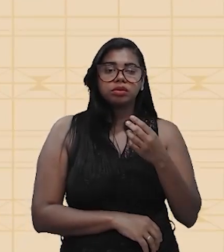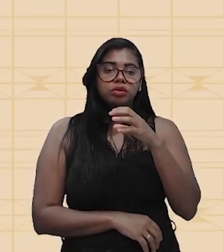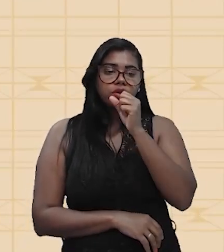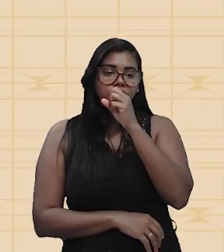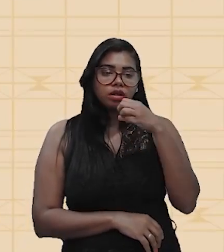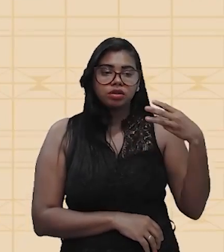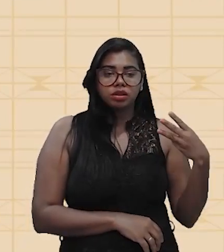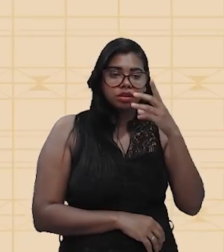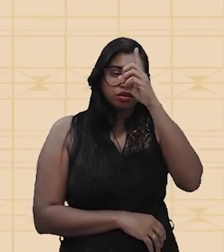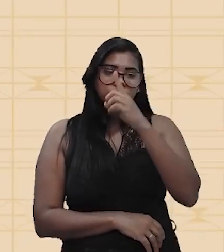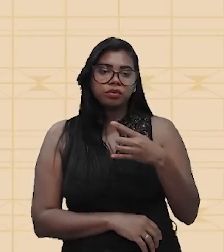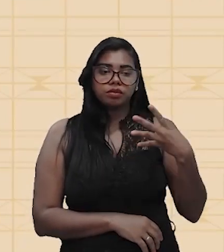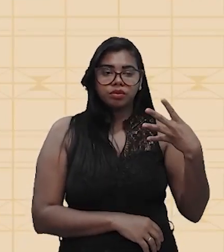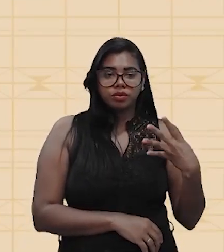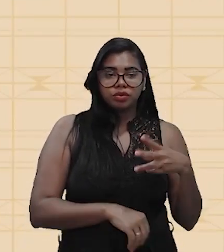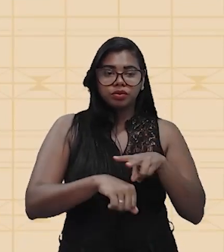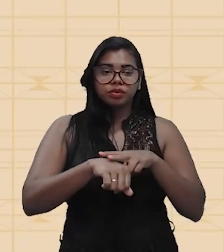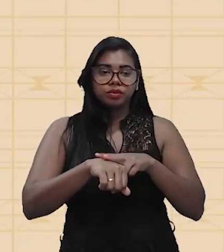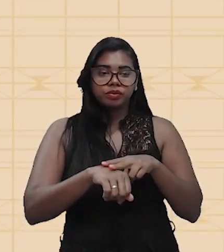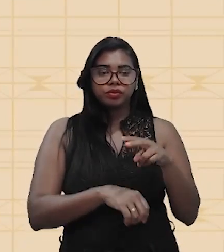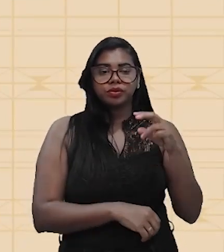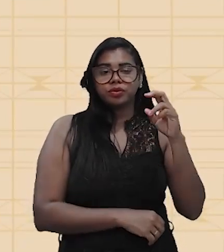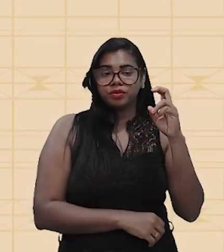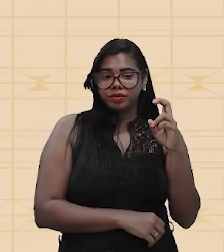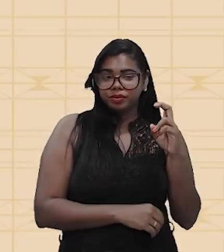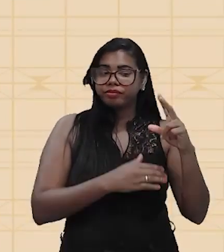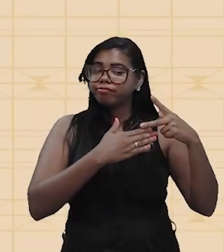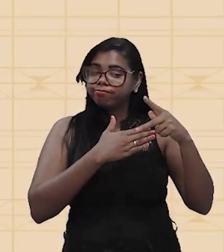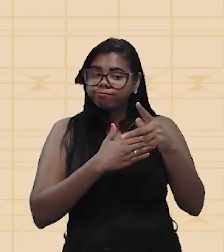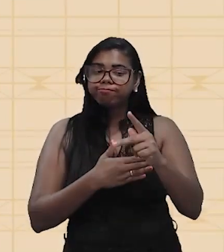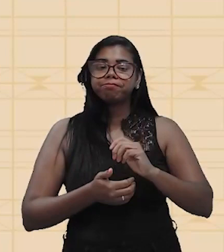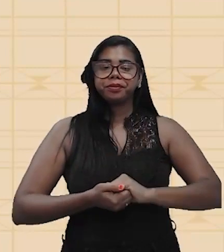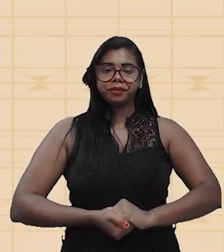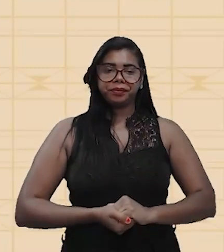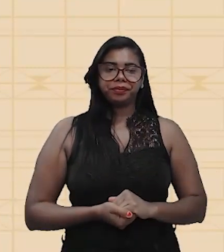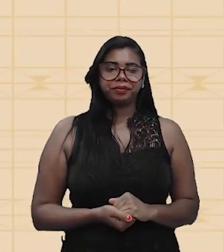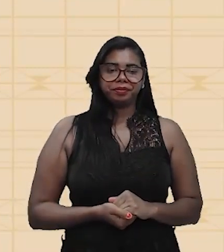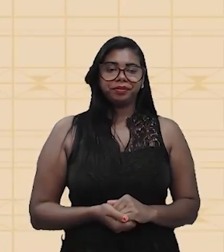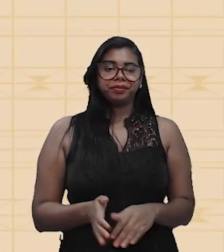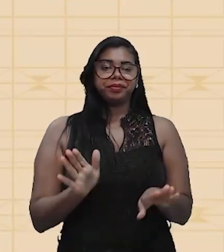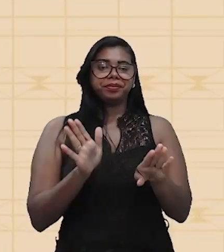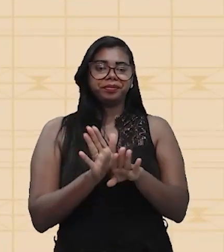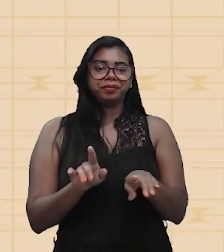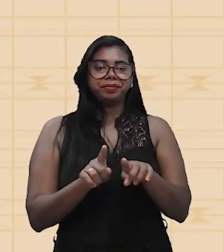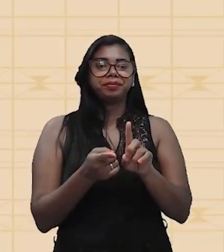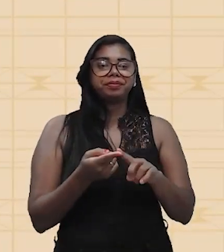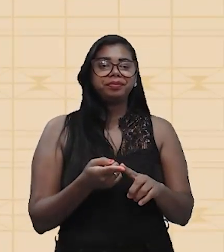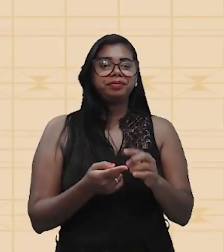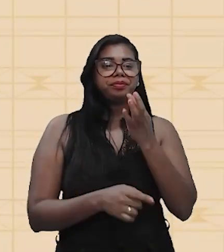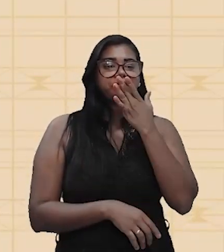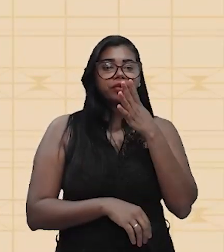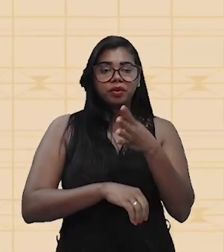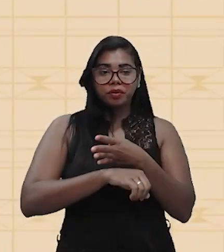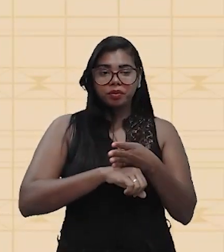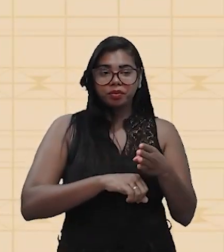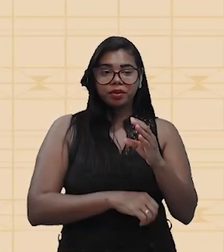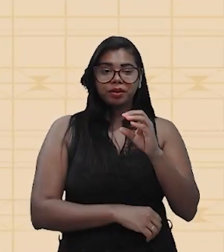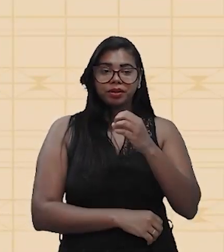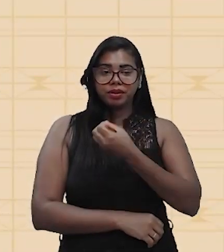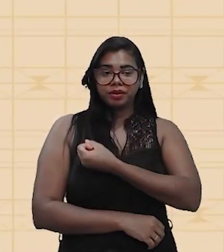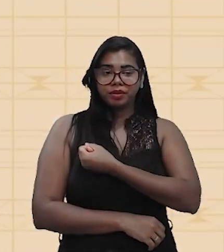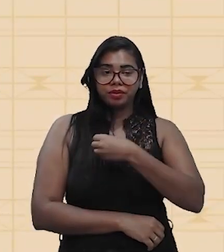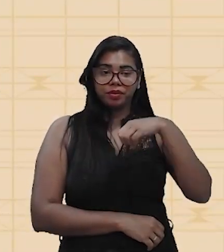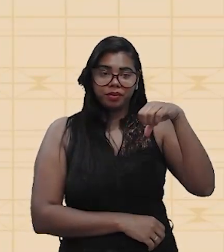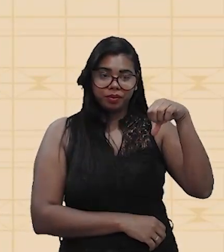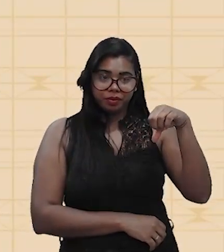amarelo 4, o verde 5 e assim sucessivamente, chegando à cor branca, que é o número 9. Já